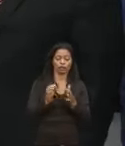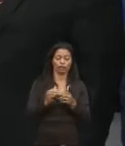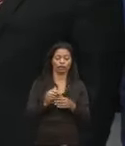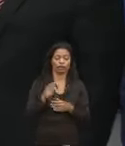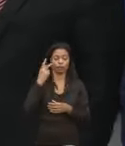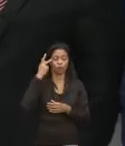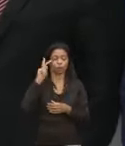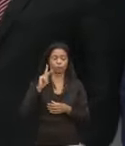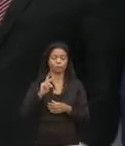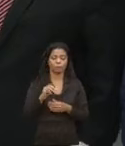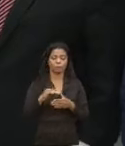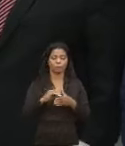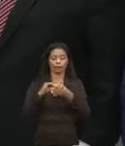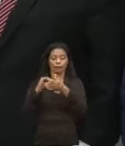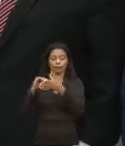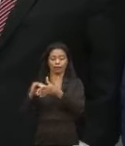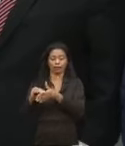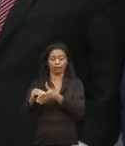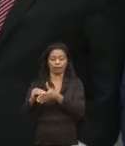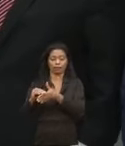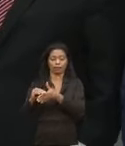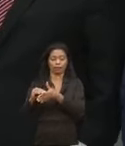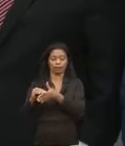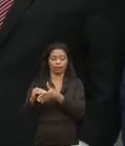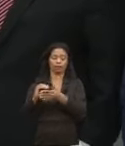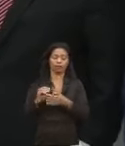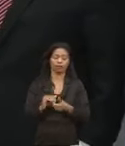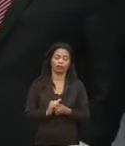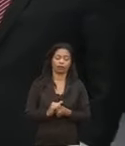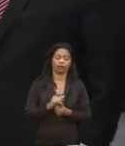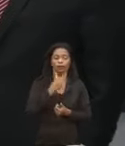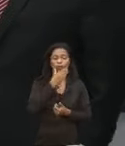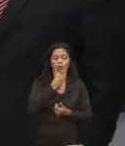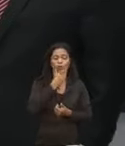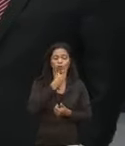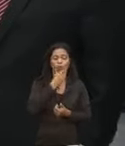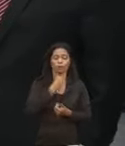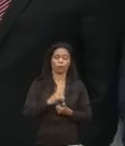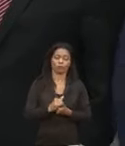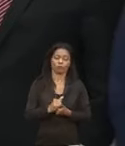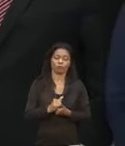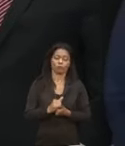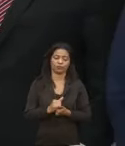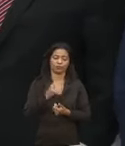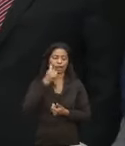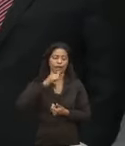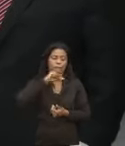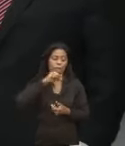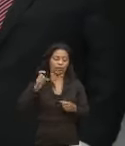repercussão danada. A mãe dele chegou aqui às 23 horas e ficou rodando até às 4 da manhã,